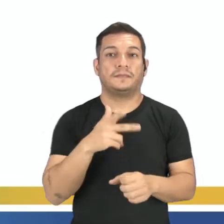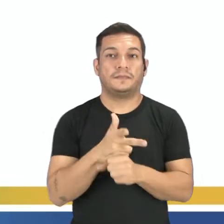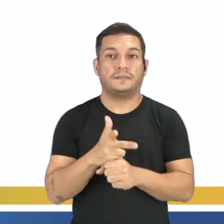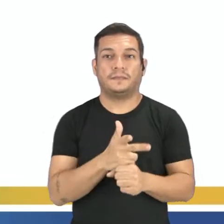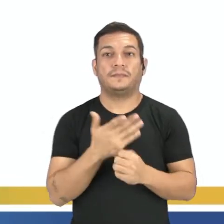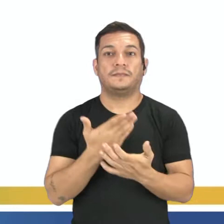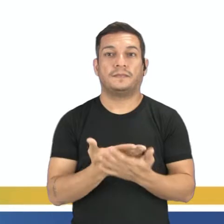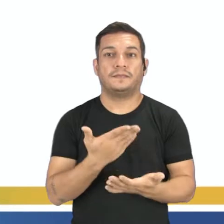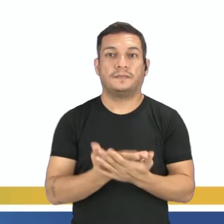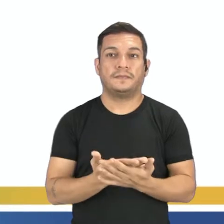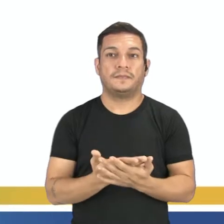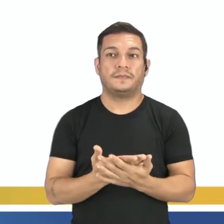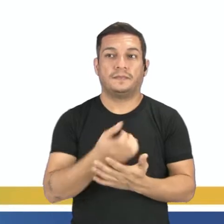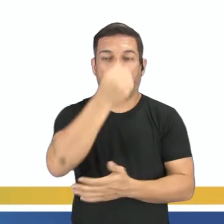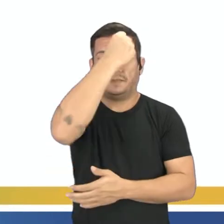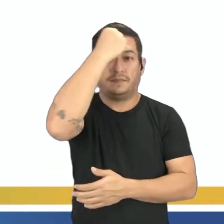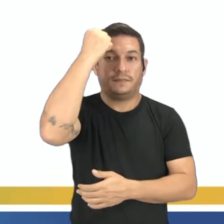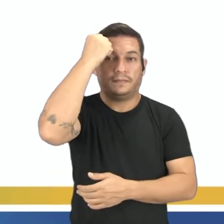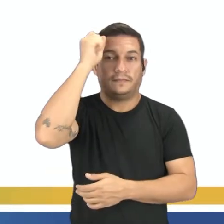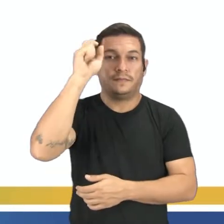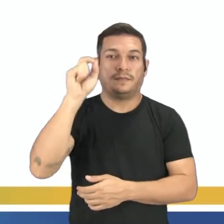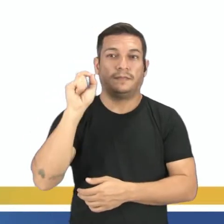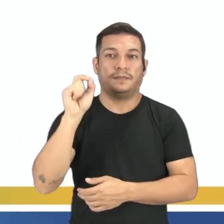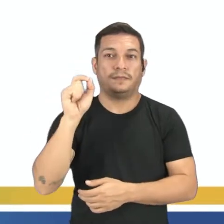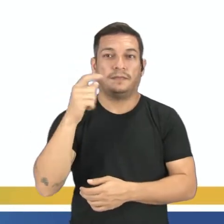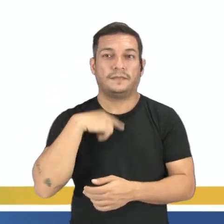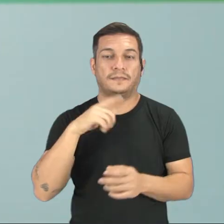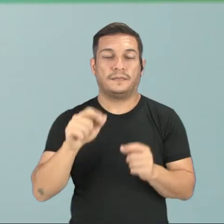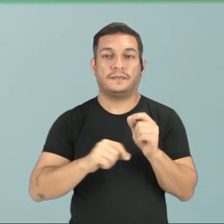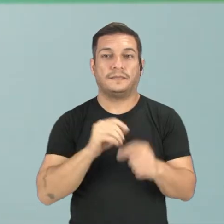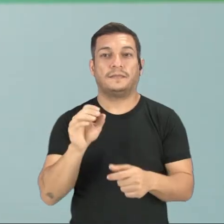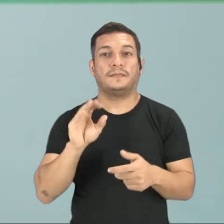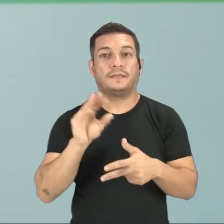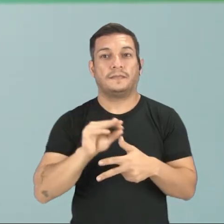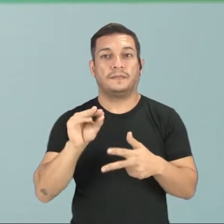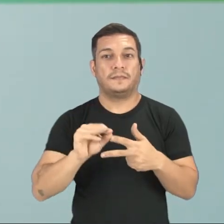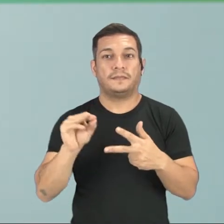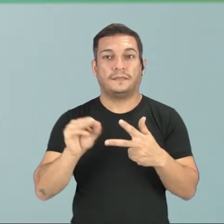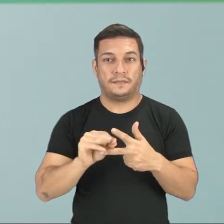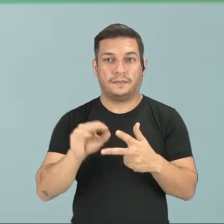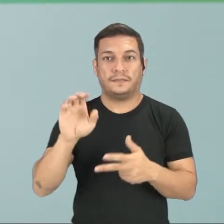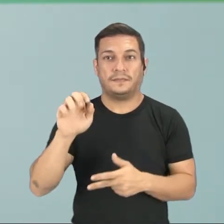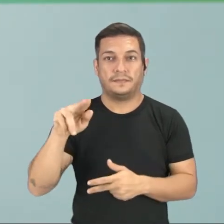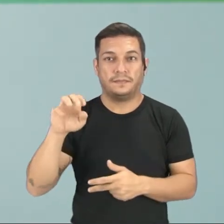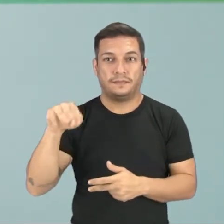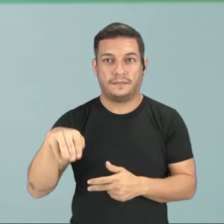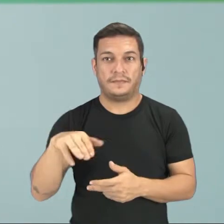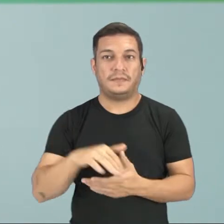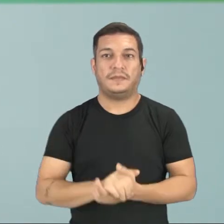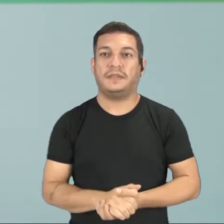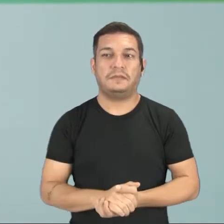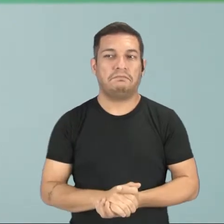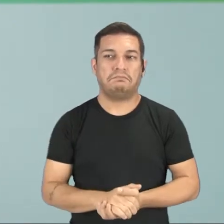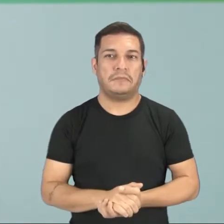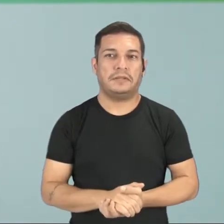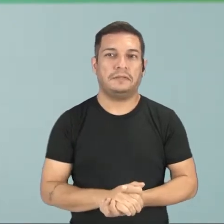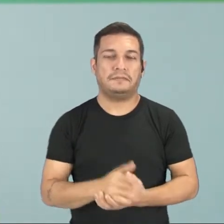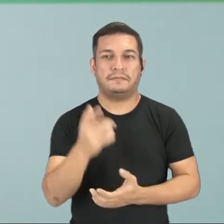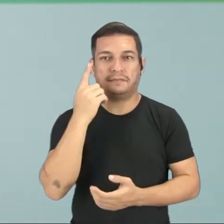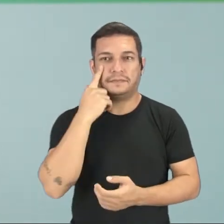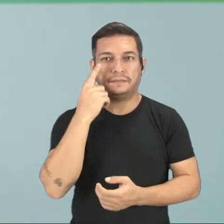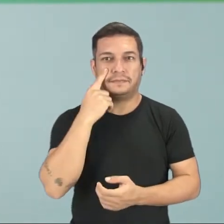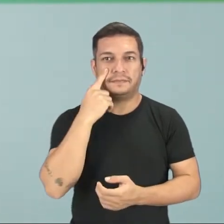videoaula de Sociologia que está voltada ao Exame Nacional do Ensino Médio, que é o Enem,